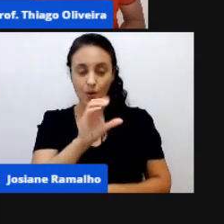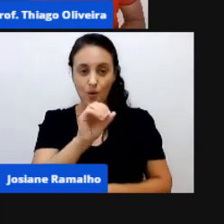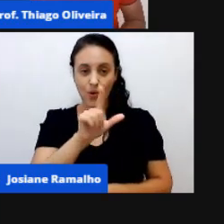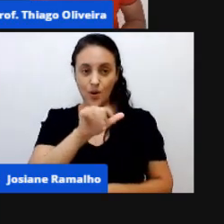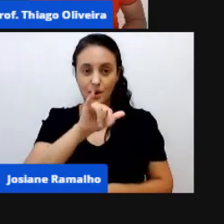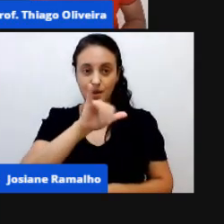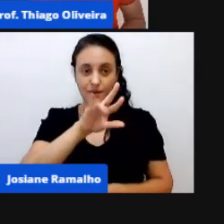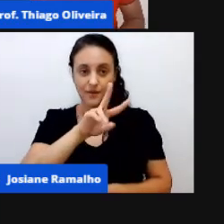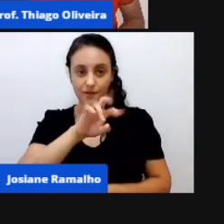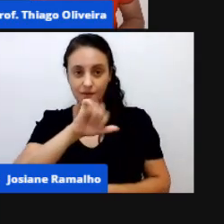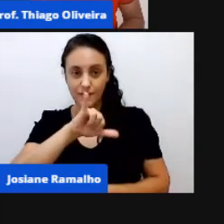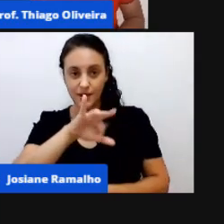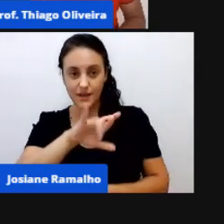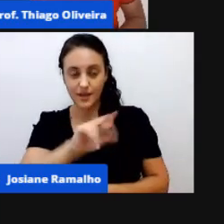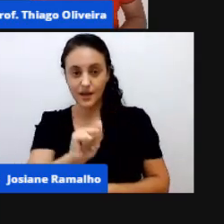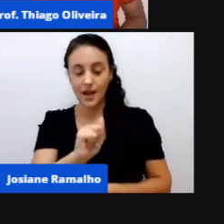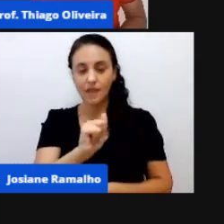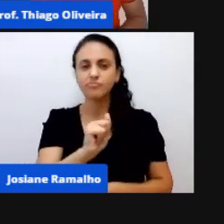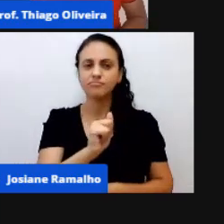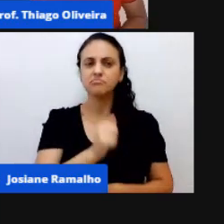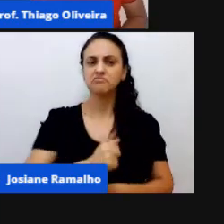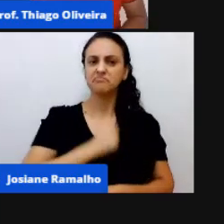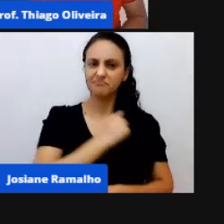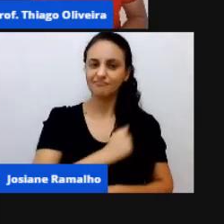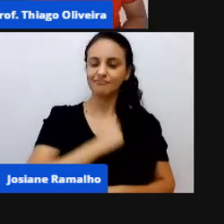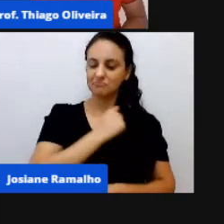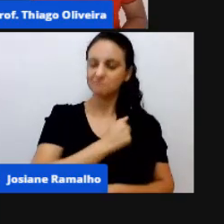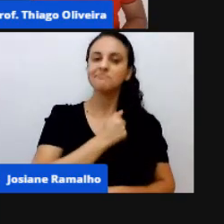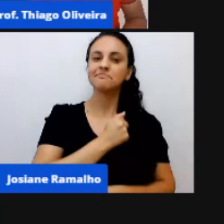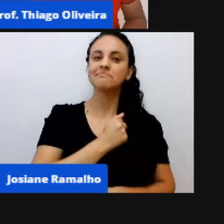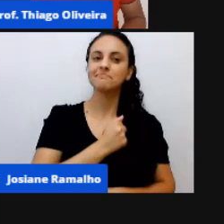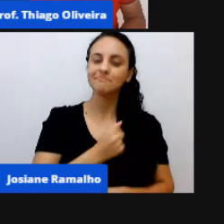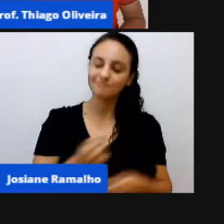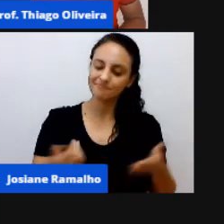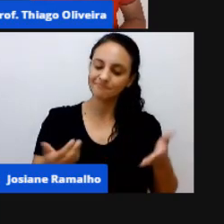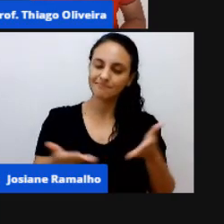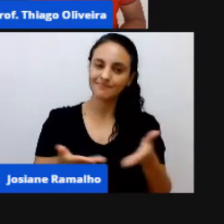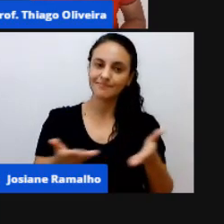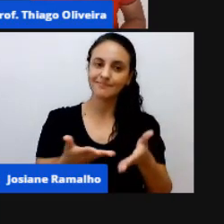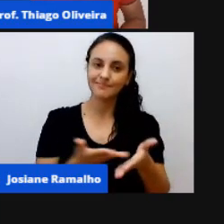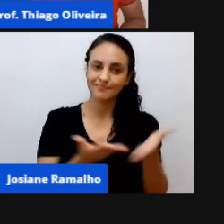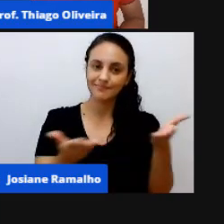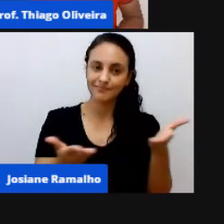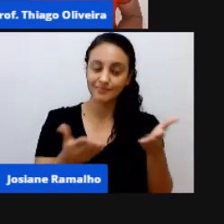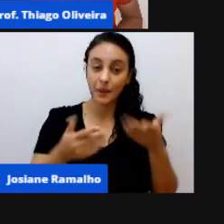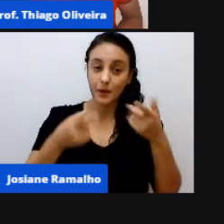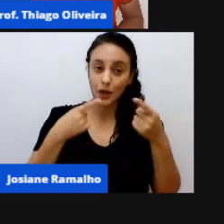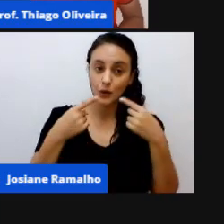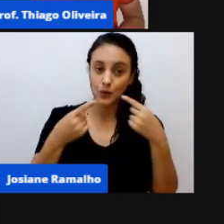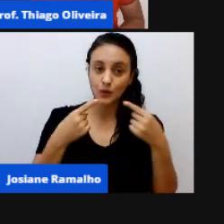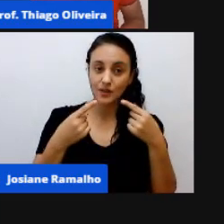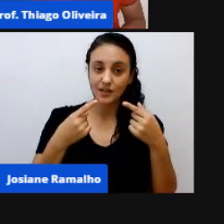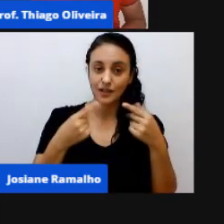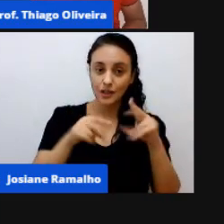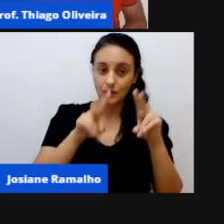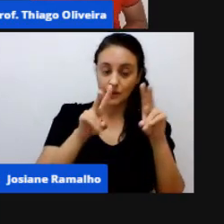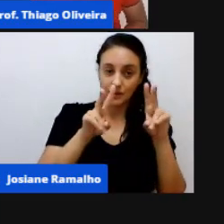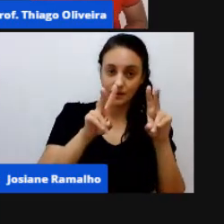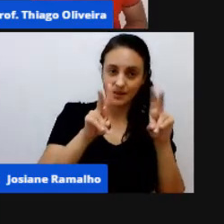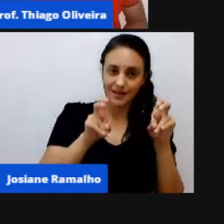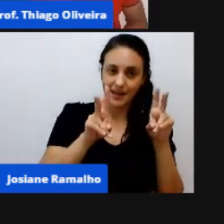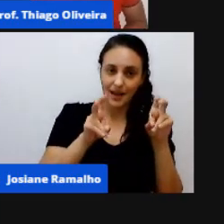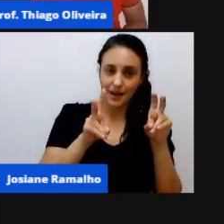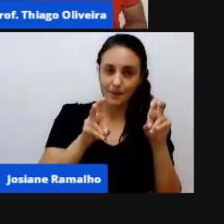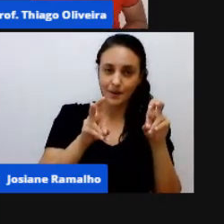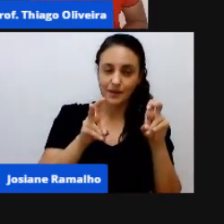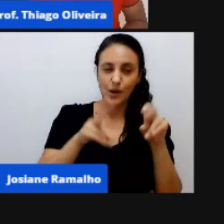sempre uma satisfação, uma honra estar aqui com vocês para a gente discutir temas de grande relevância